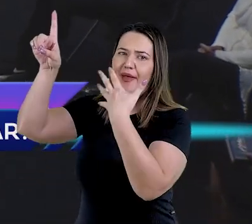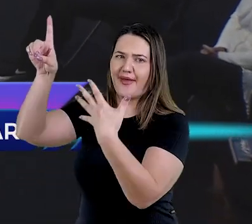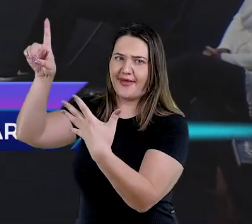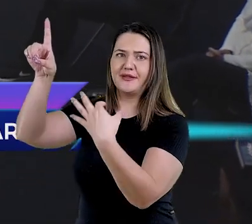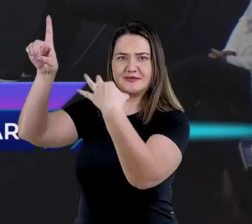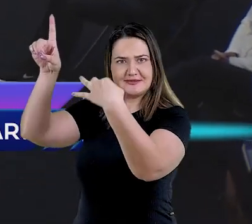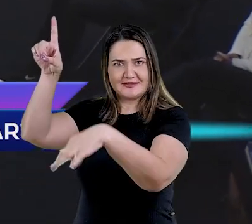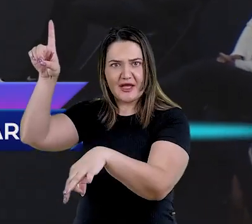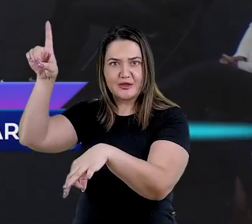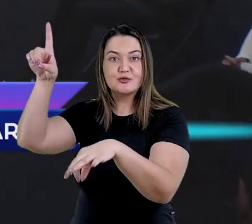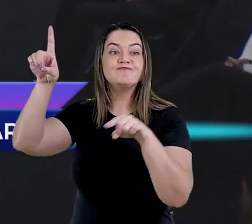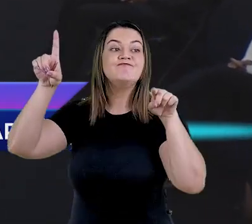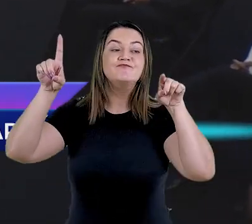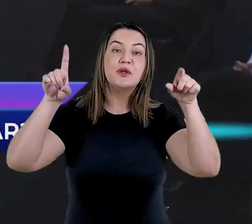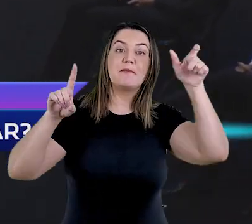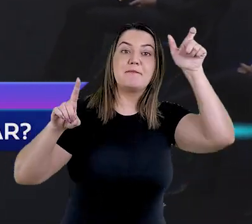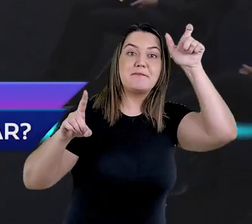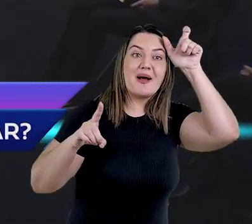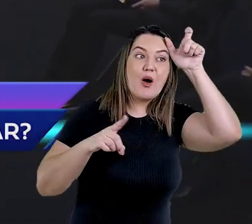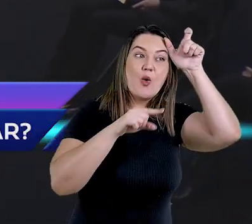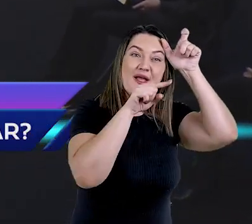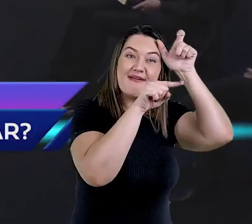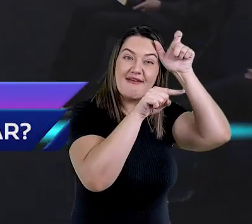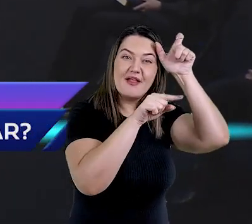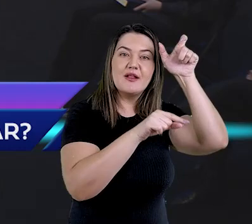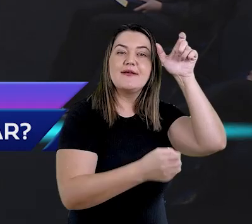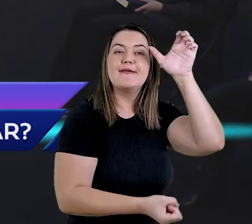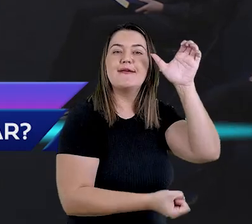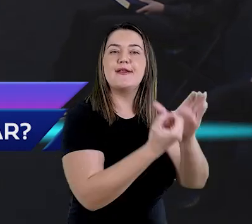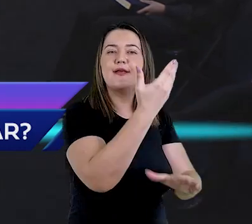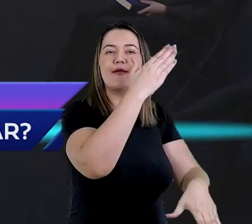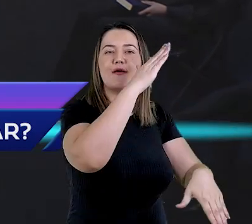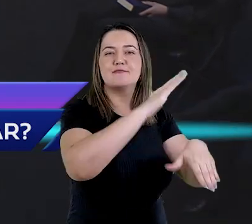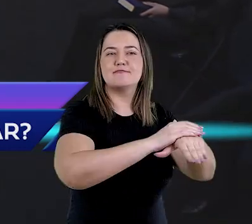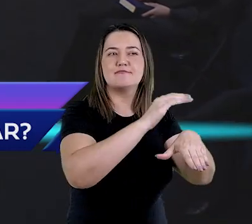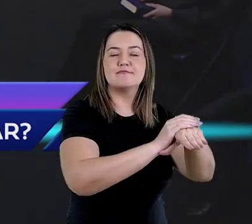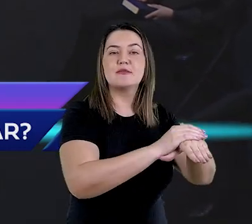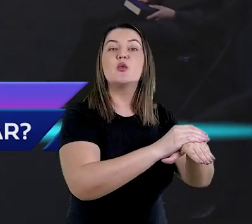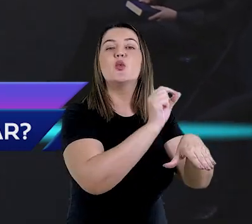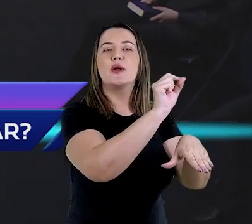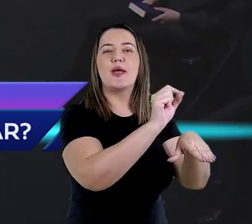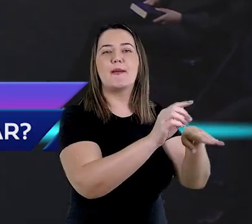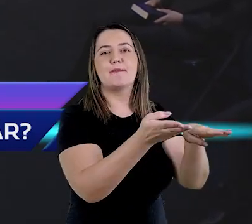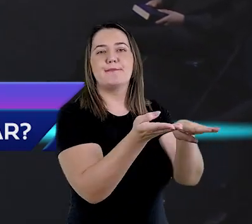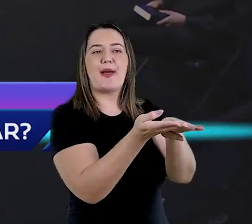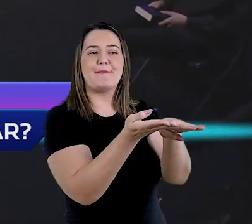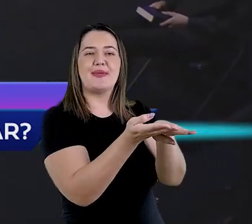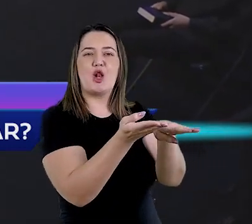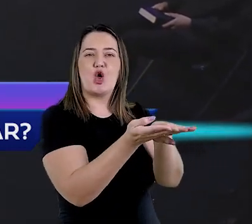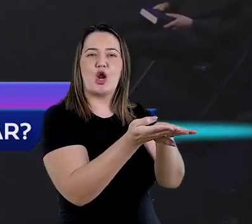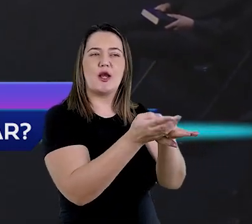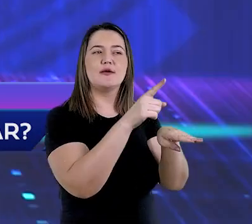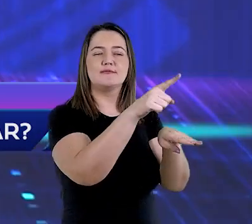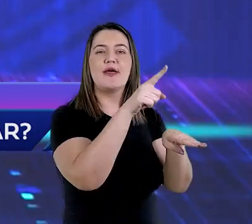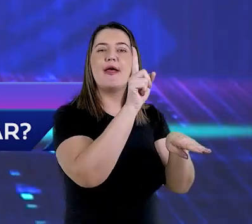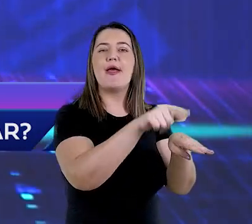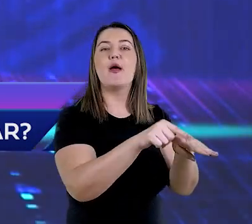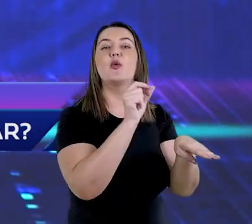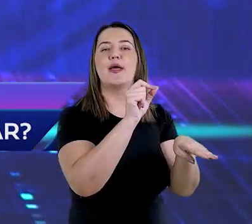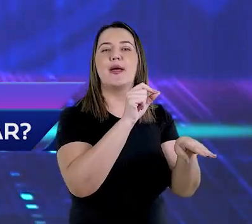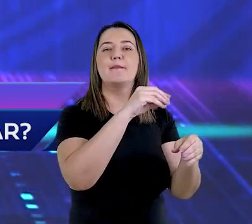confronto direto com o mal. E nesta luta entre bem e mal, o diabo tem trabalhado para nos